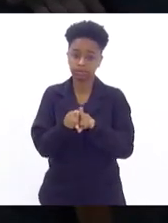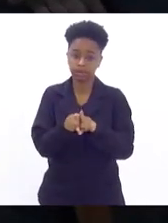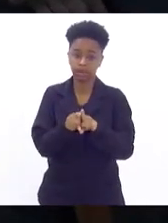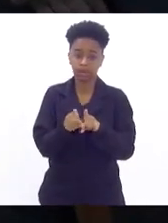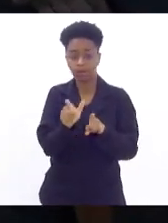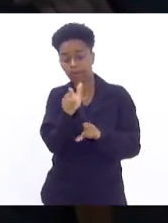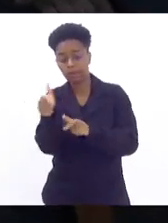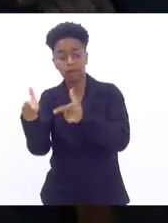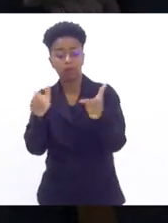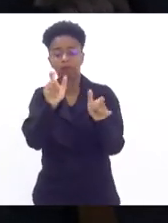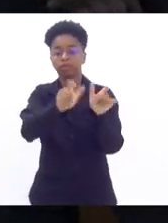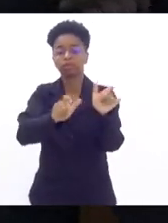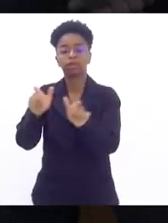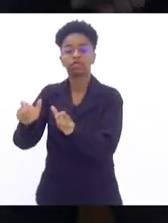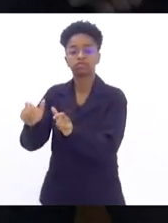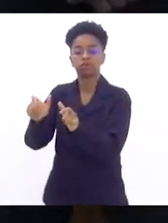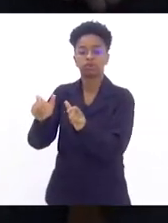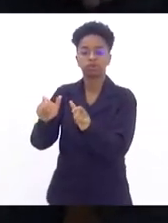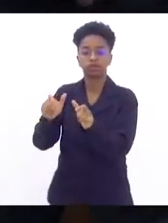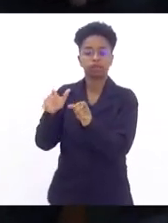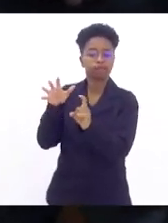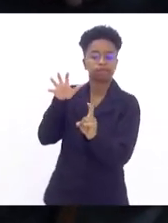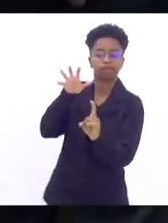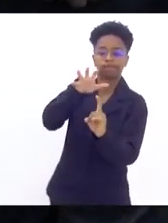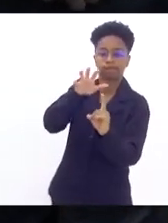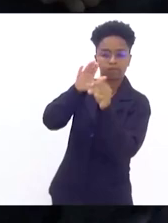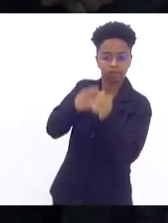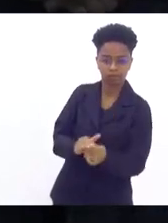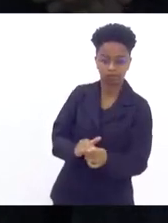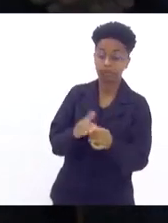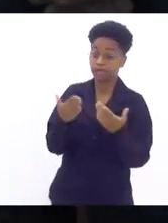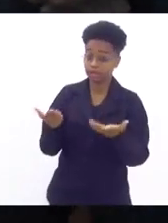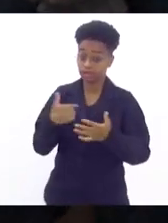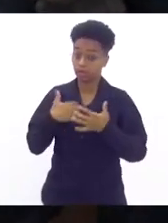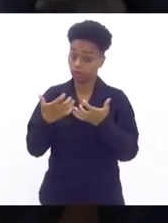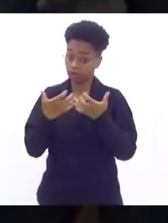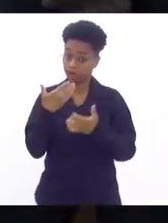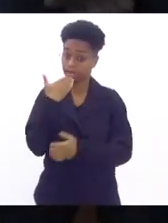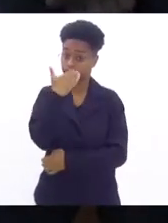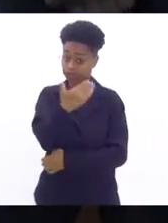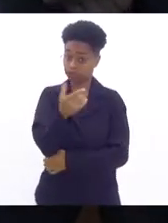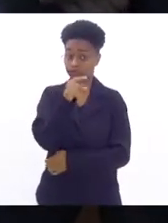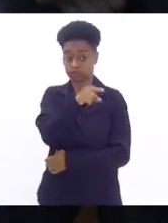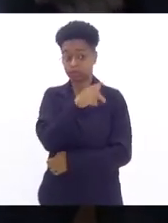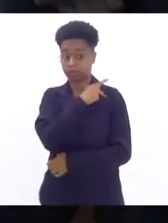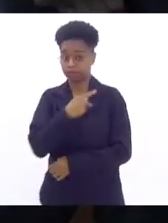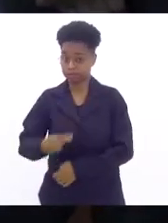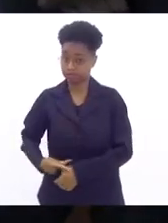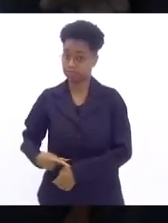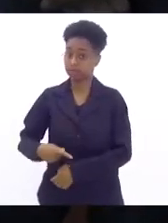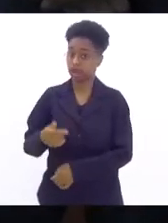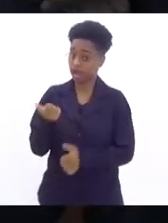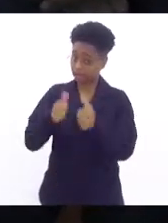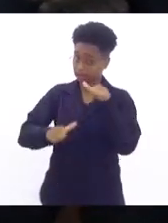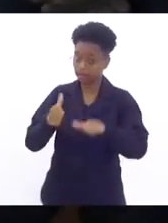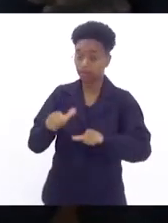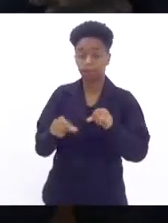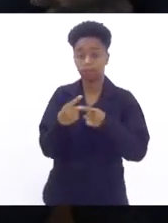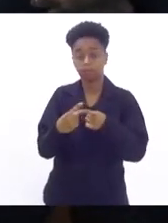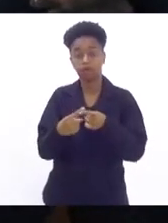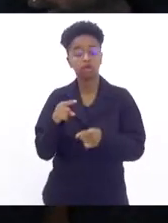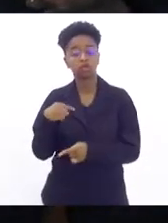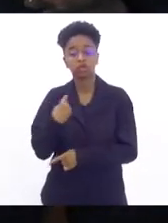numa situação de intimidação Então gostaria que vossa excelência até visse isso porque nós não estamos